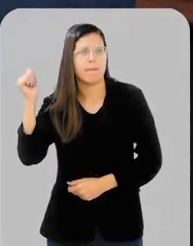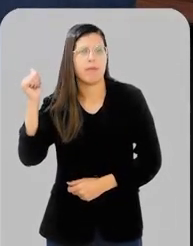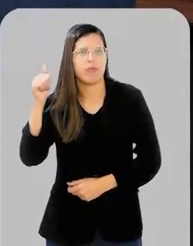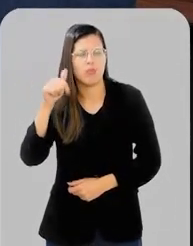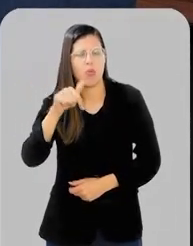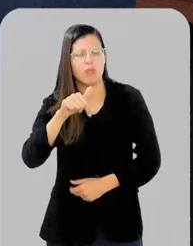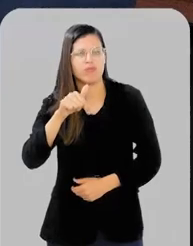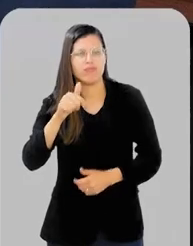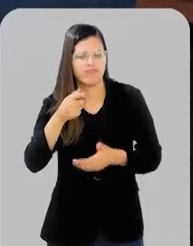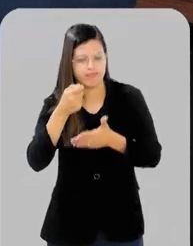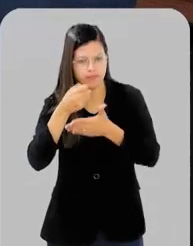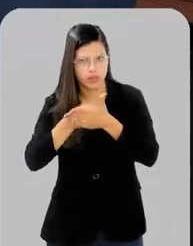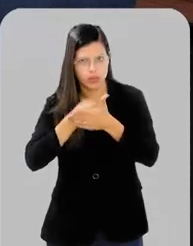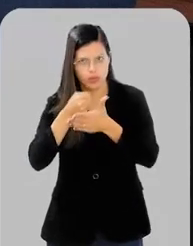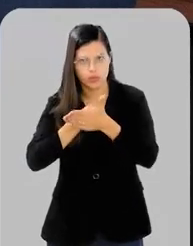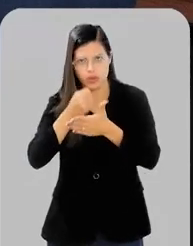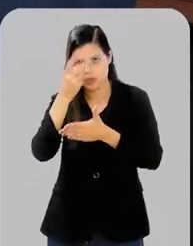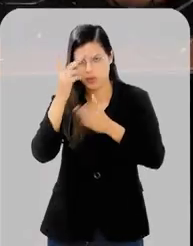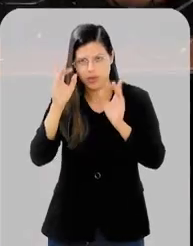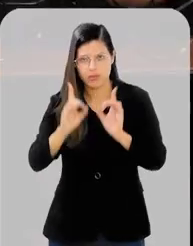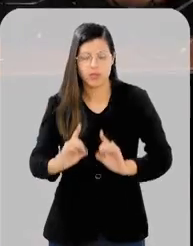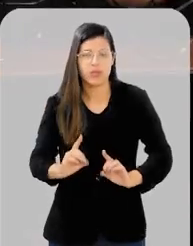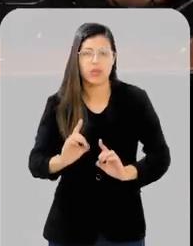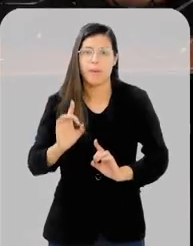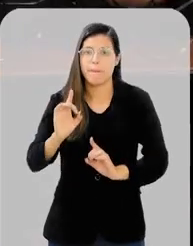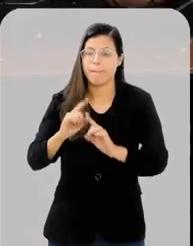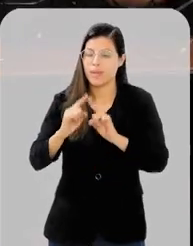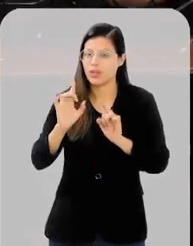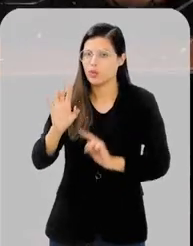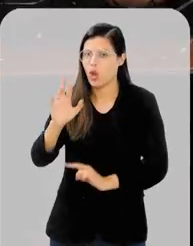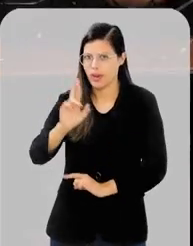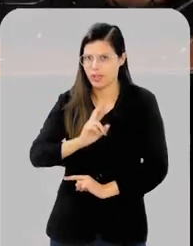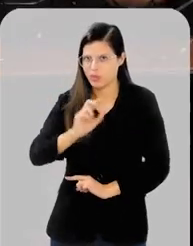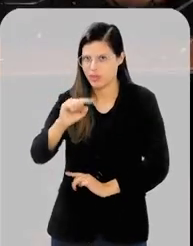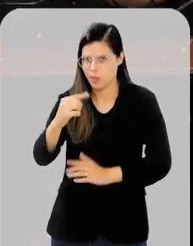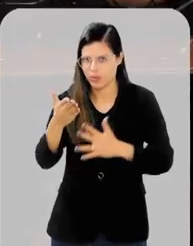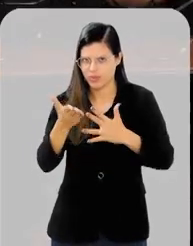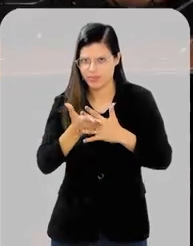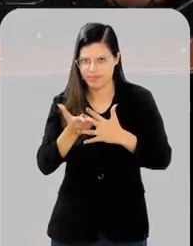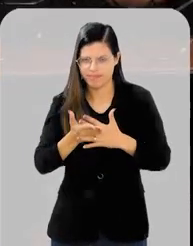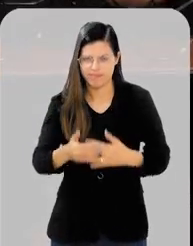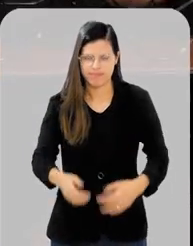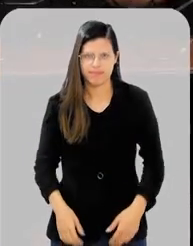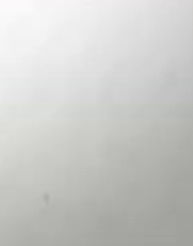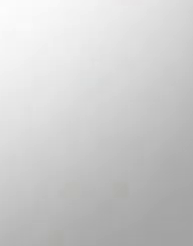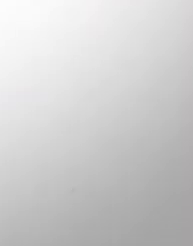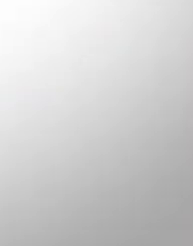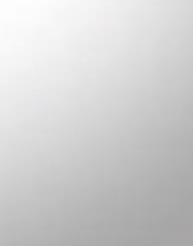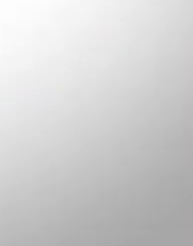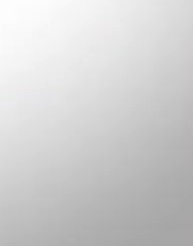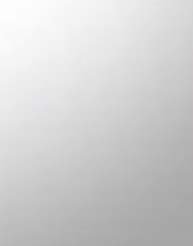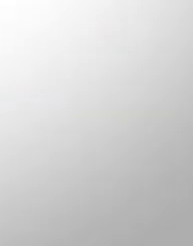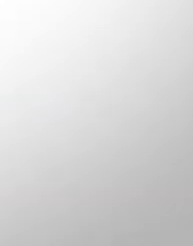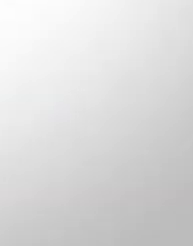luta com as pessoas com deficiência mas ele só vai responder Depois do nosso intervalo